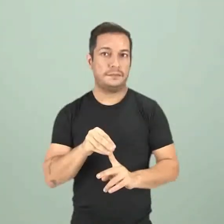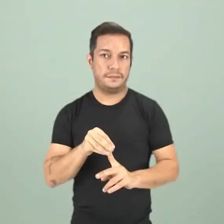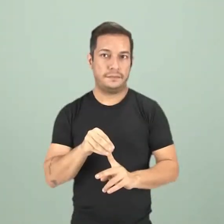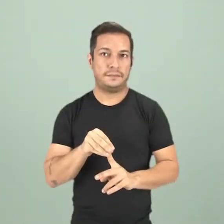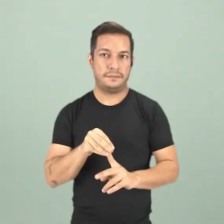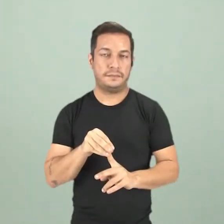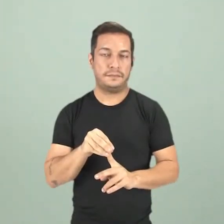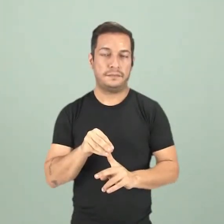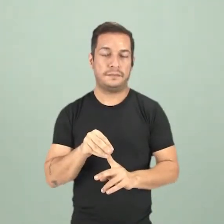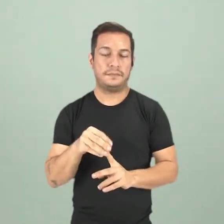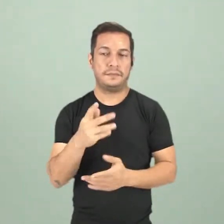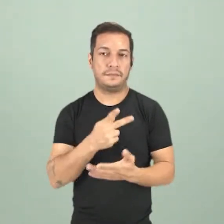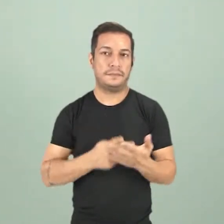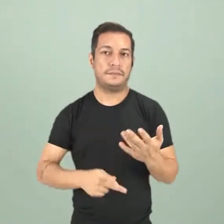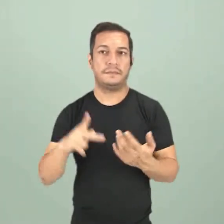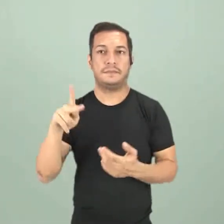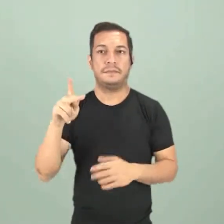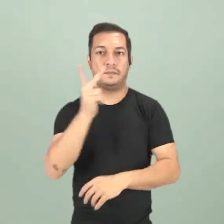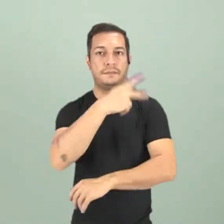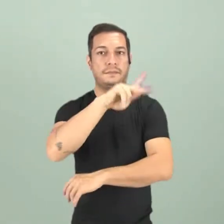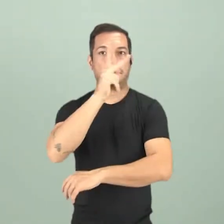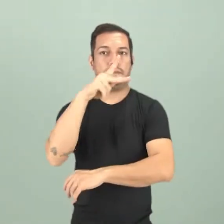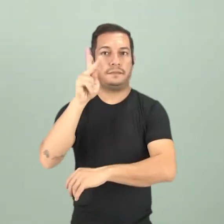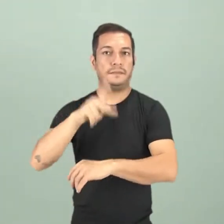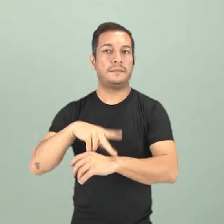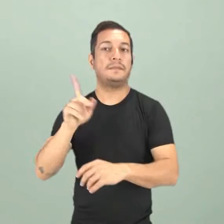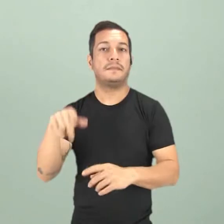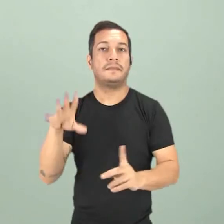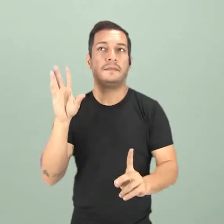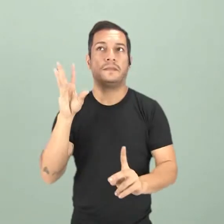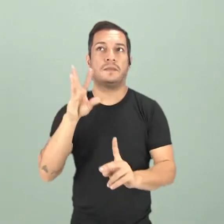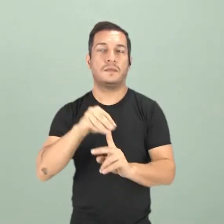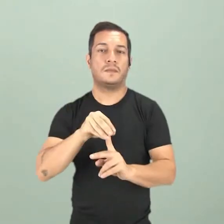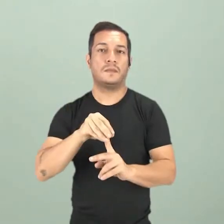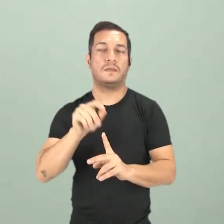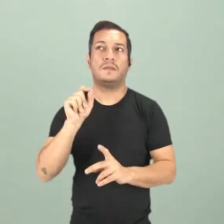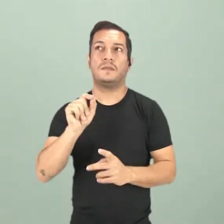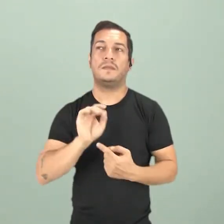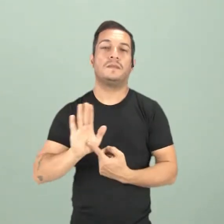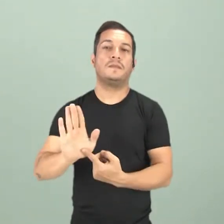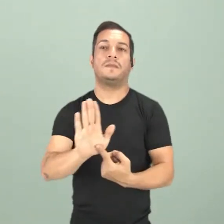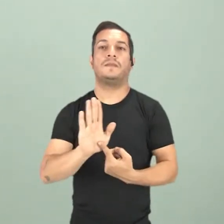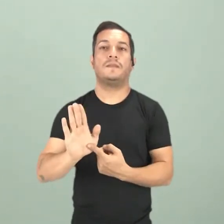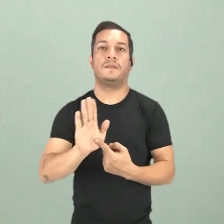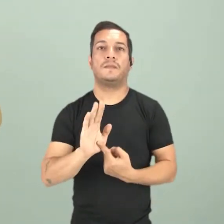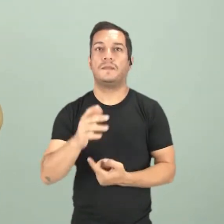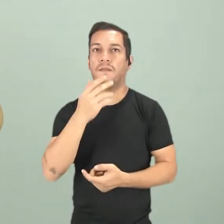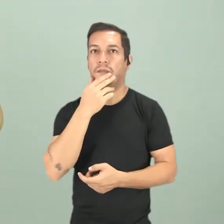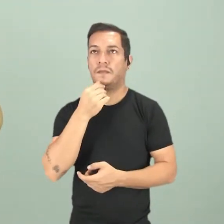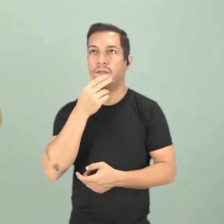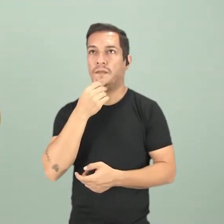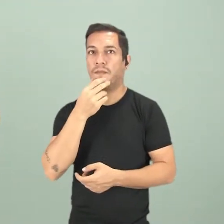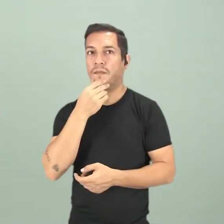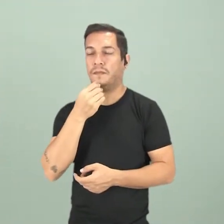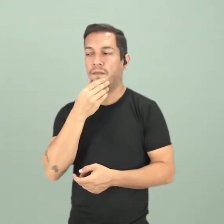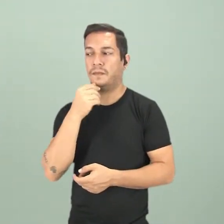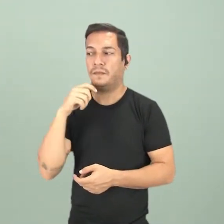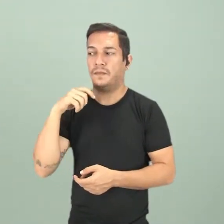poetas parnasianos e essa foi a intenção desse autor